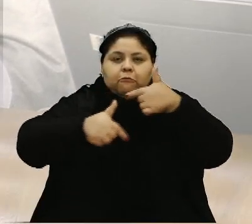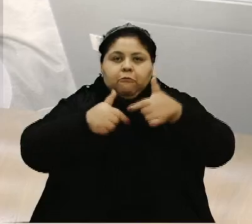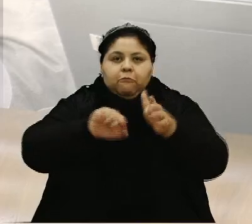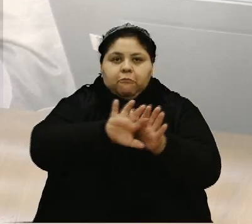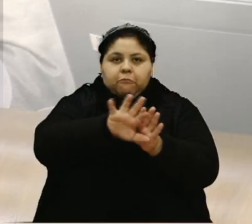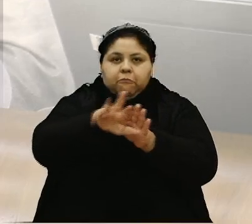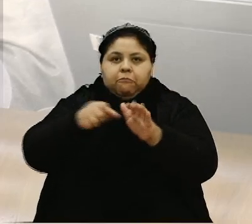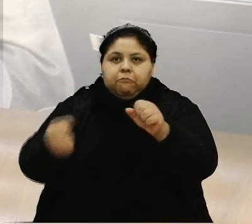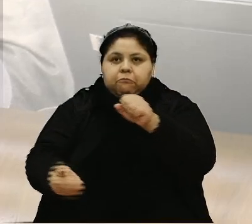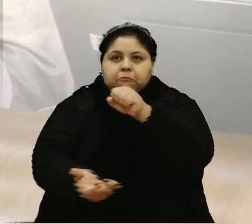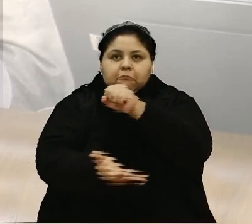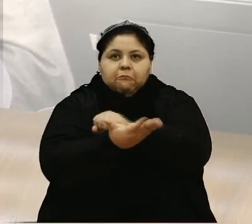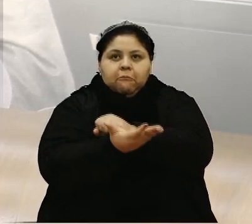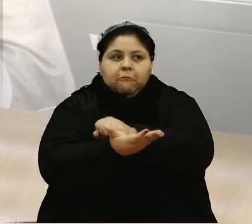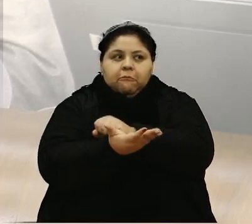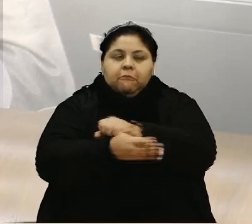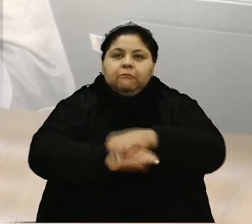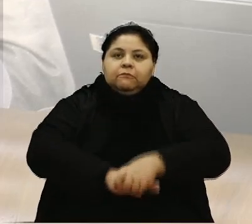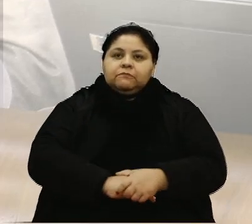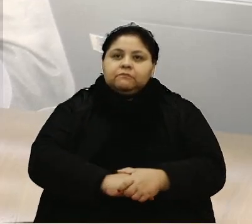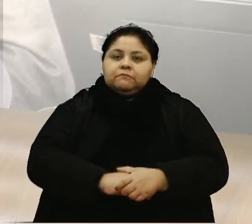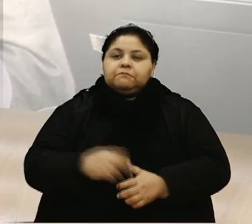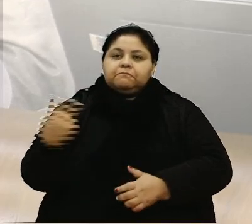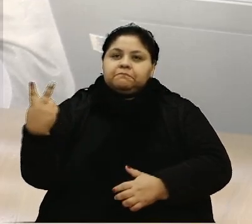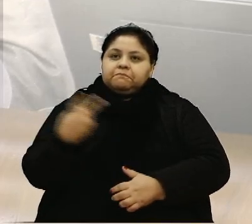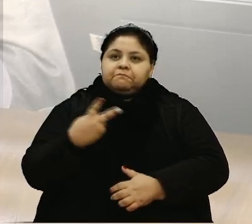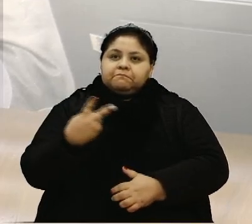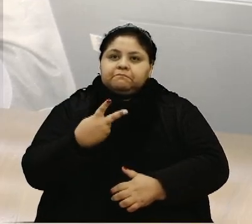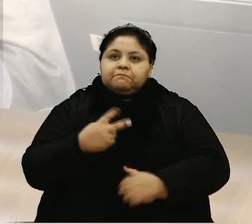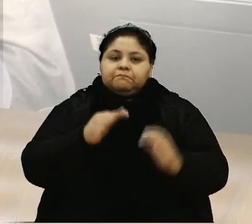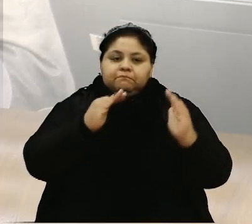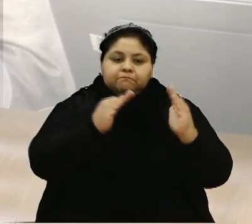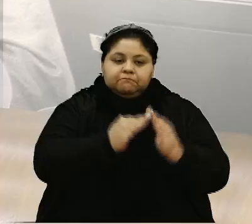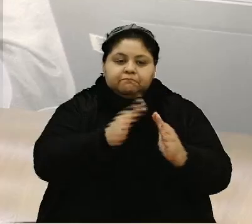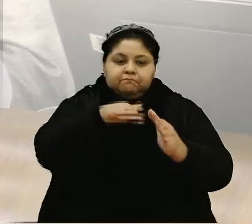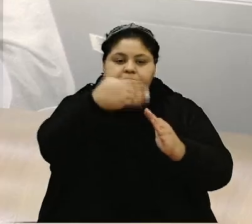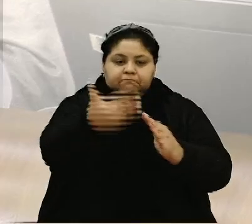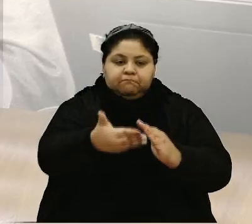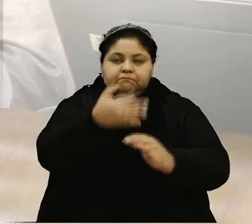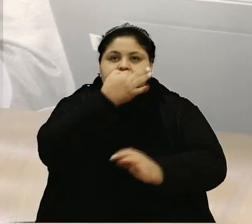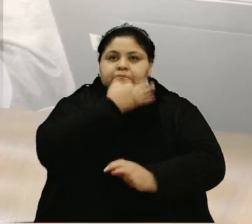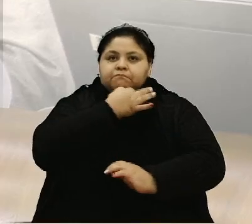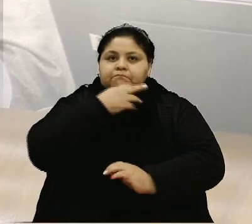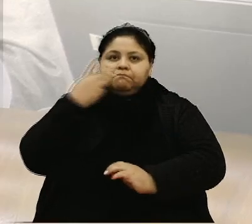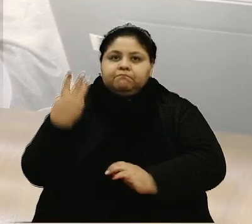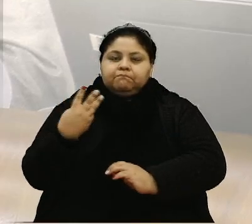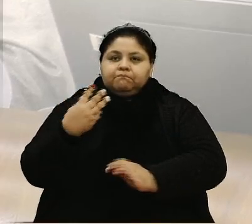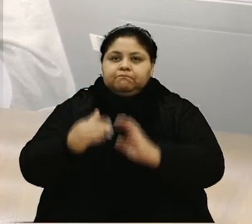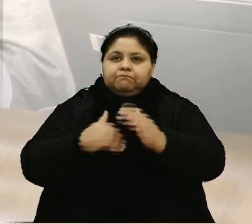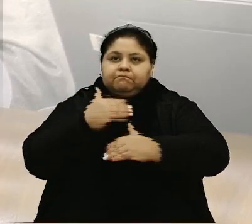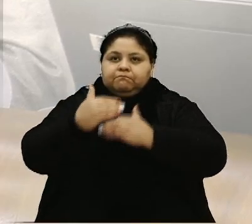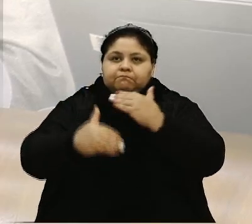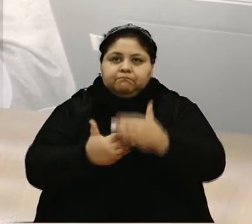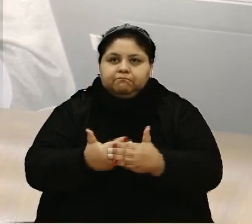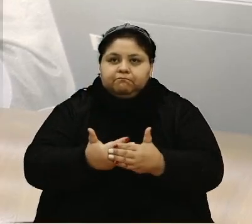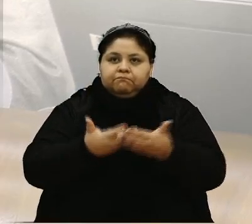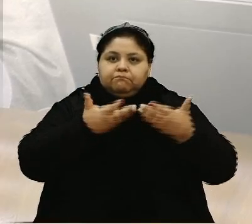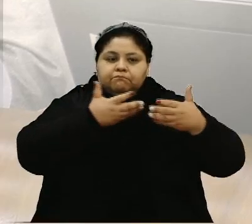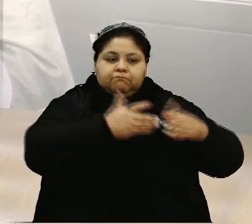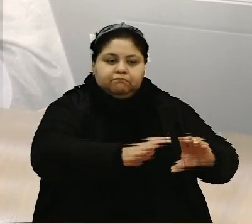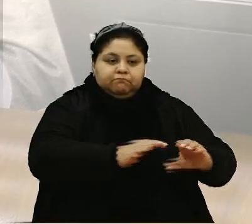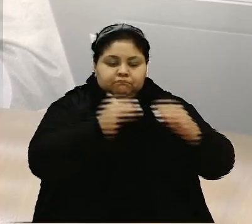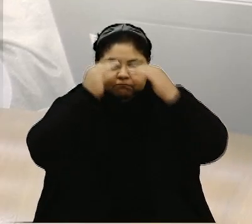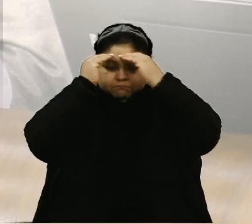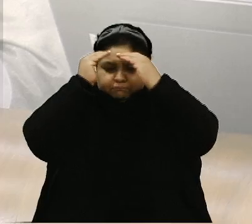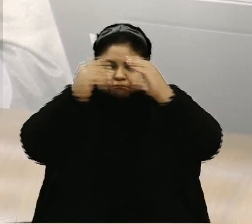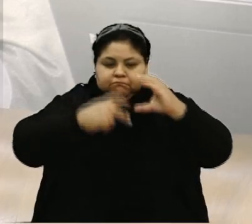ou de improbidade administrativa. 2. Fixar a residência fora do município. 3. Proceder de modo incompatível com a dignidade da